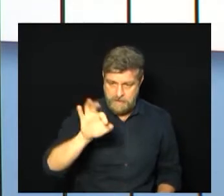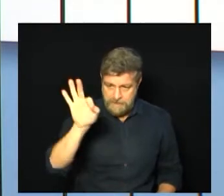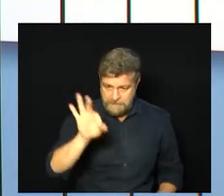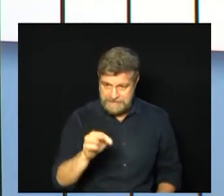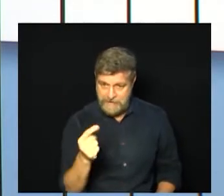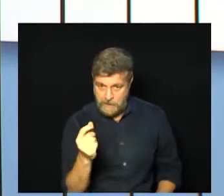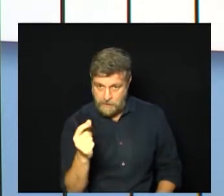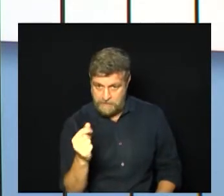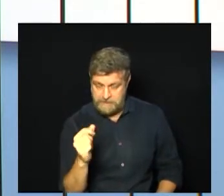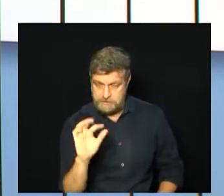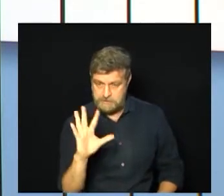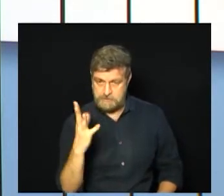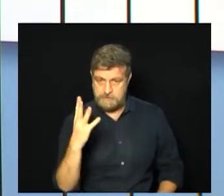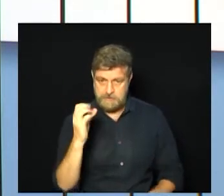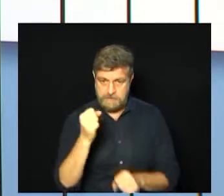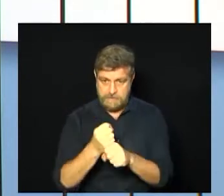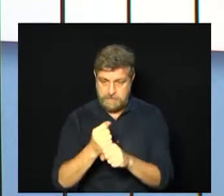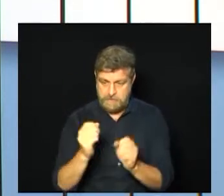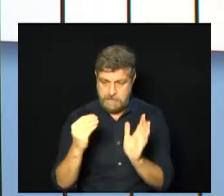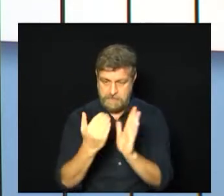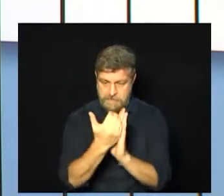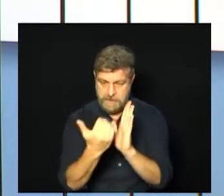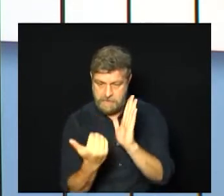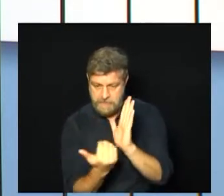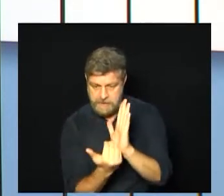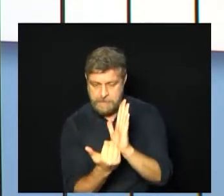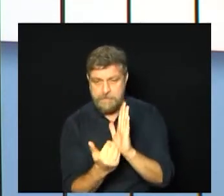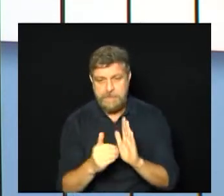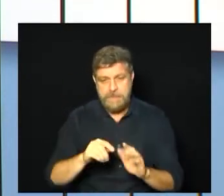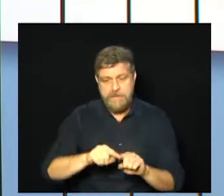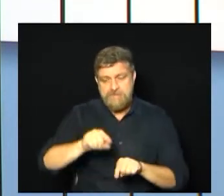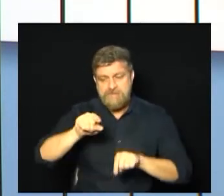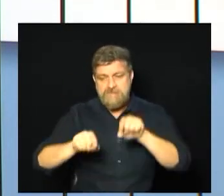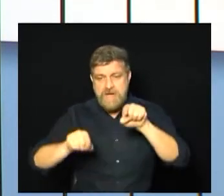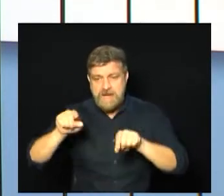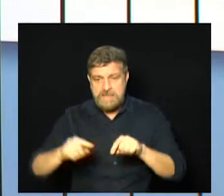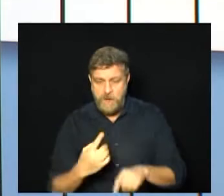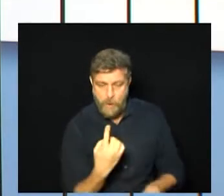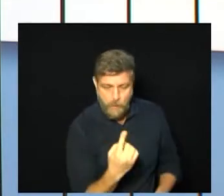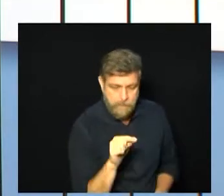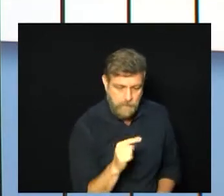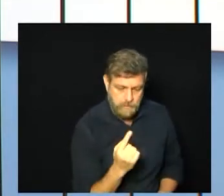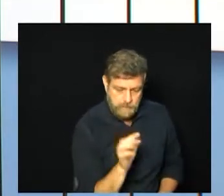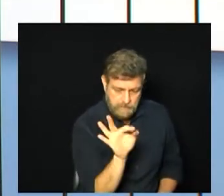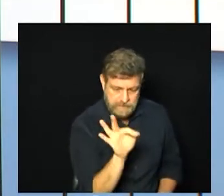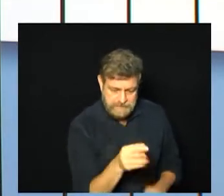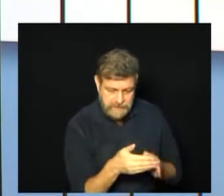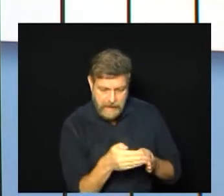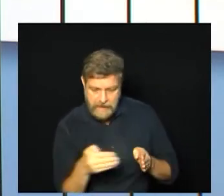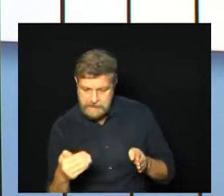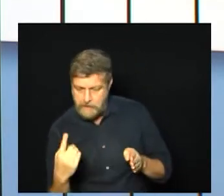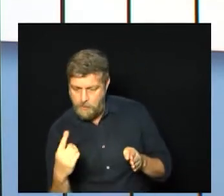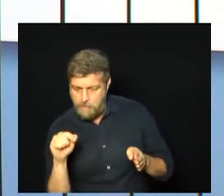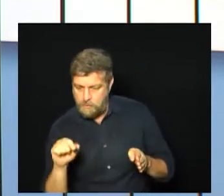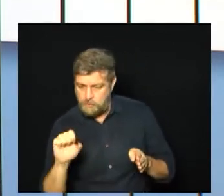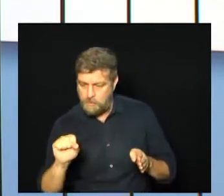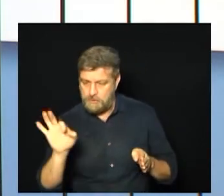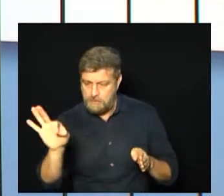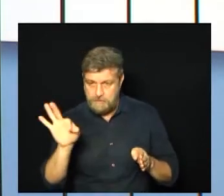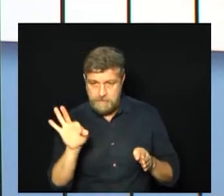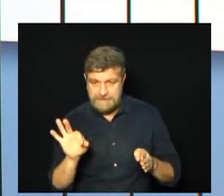2,9% do valor venal para percentuais que variam entre 1,1% a